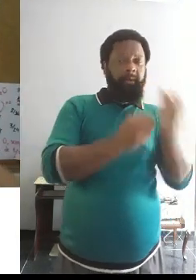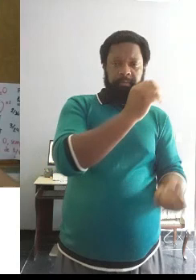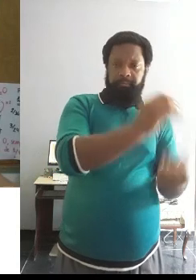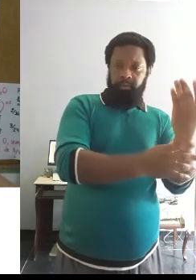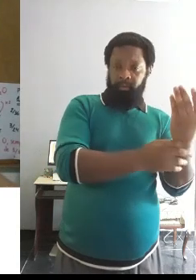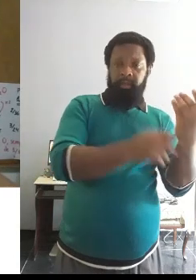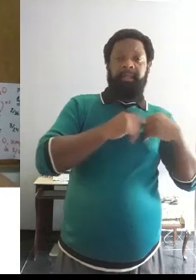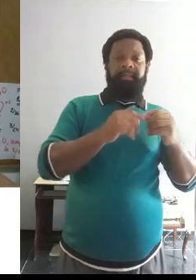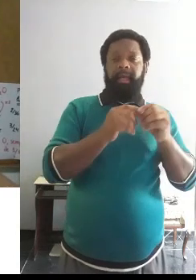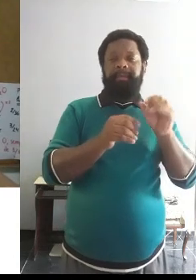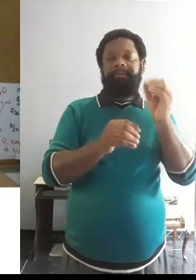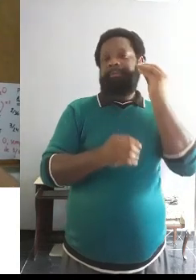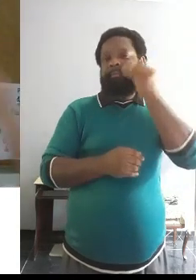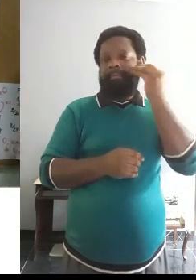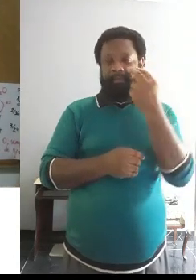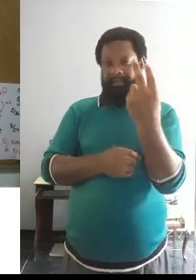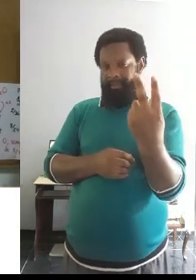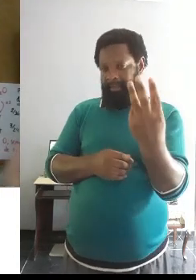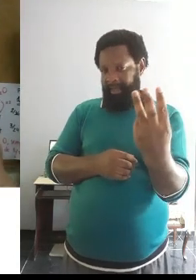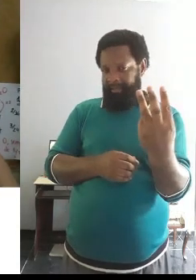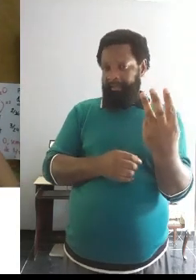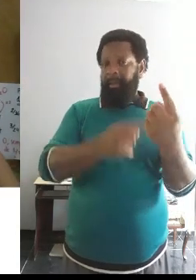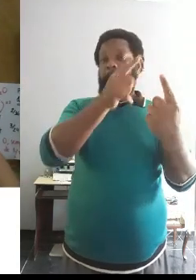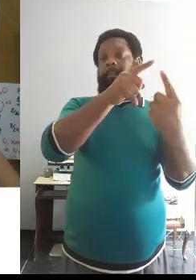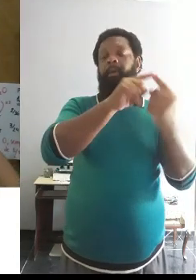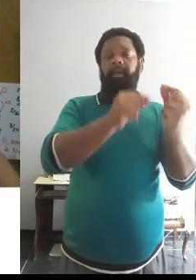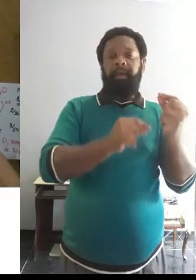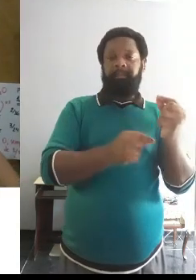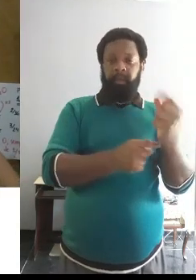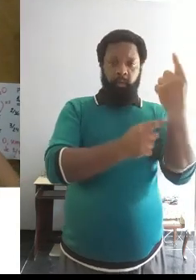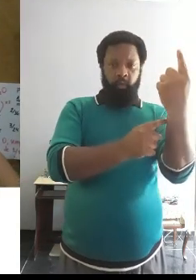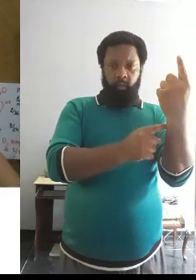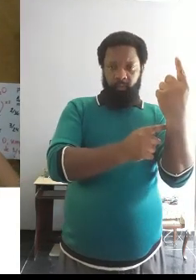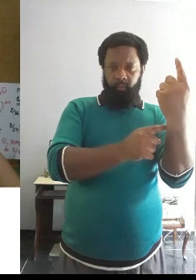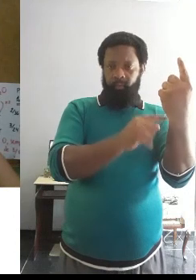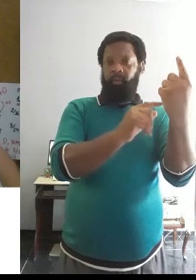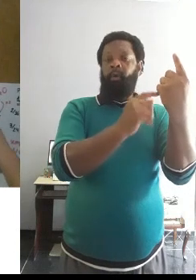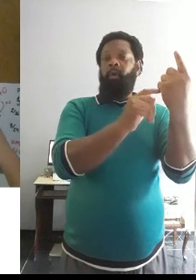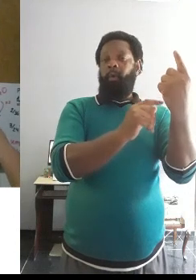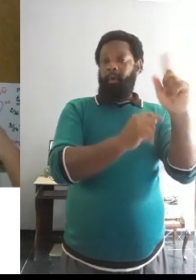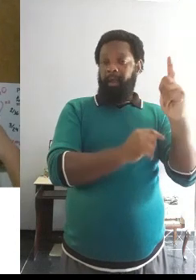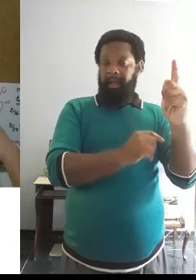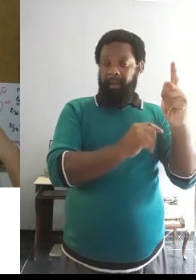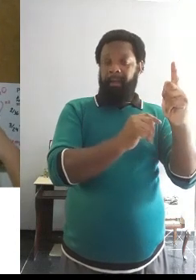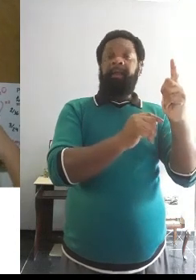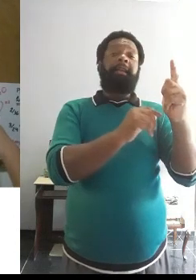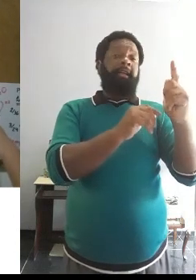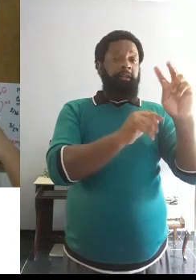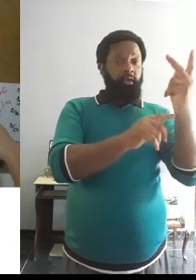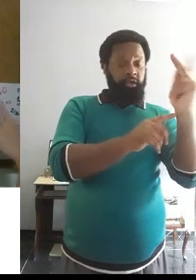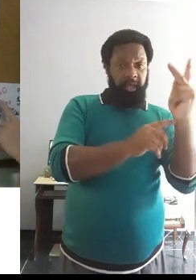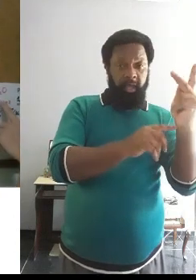e temos 3 experimentos. Olha o primeiro experimento. 1 grama de gás hidrogênio reagindo com 8 gramas